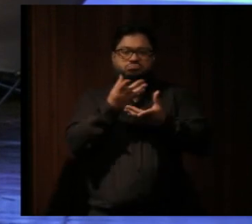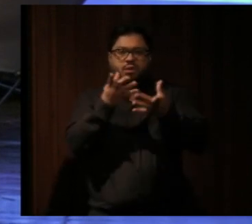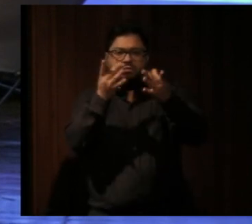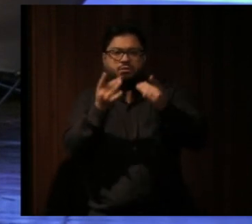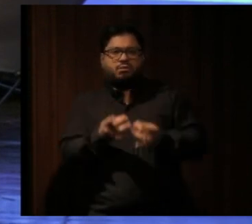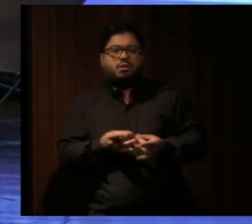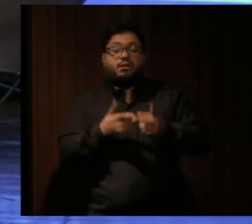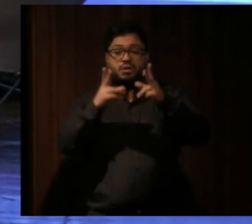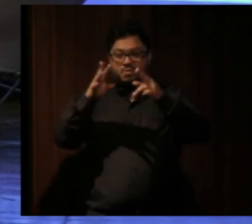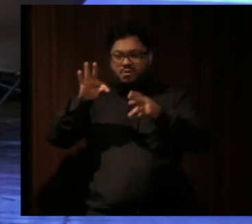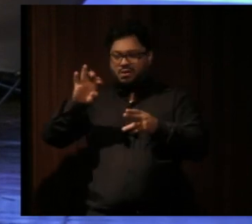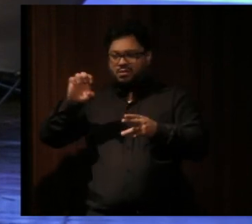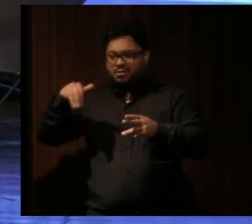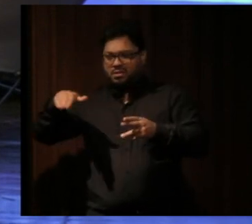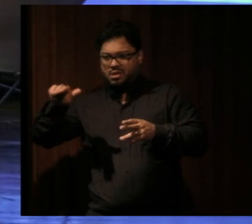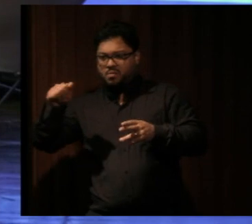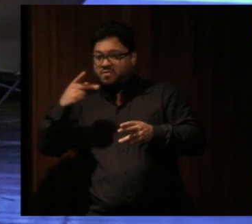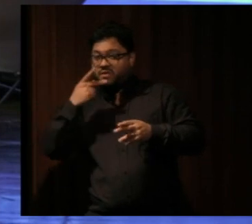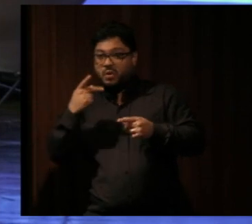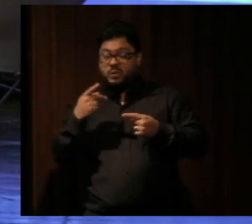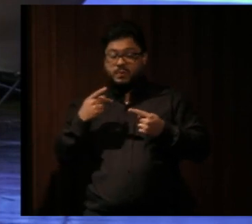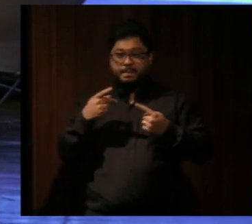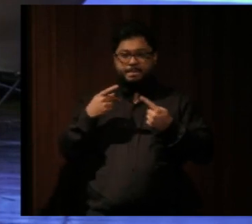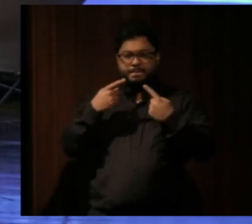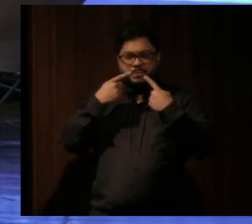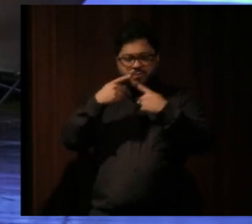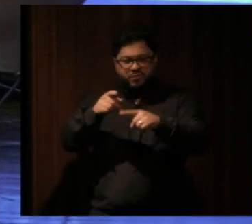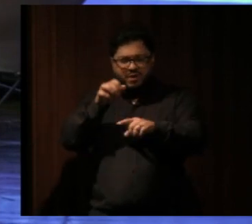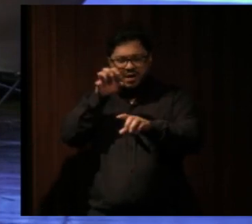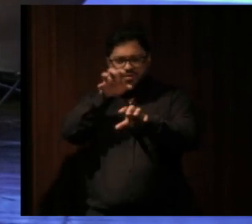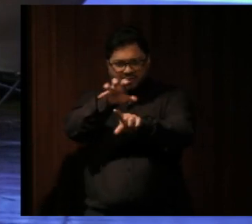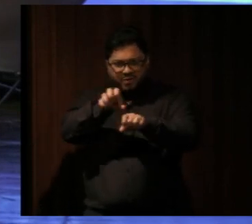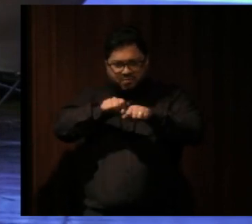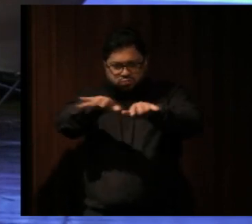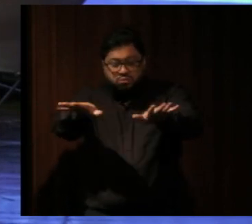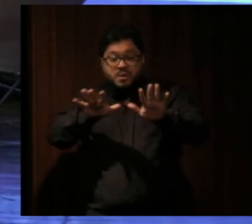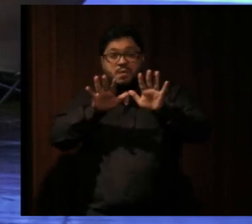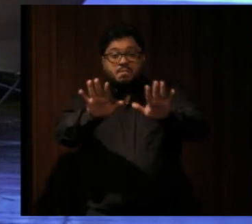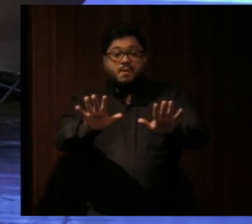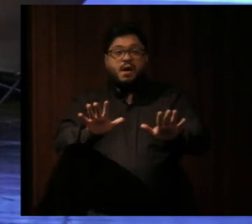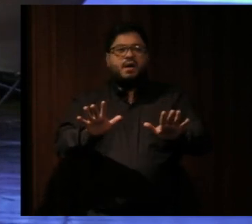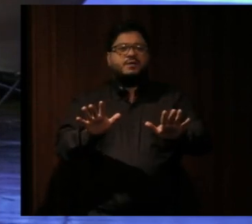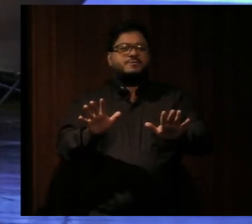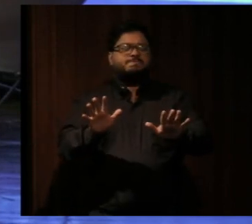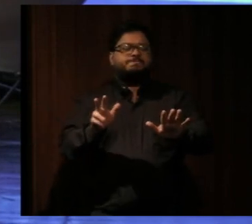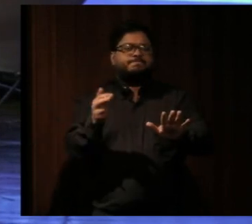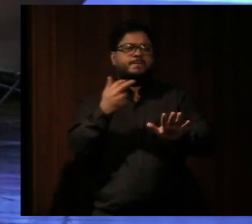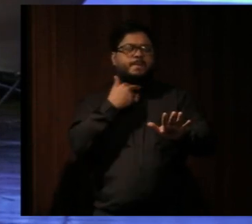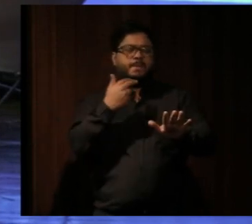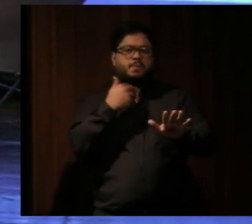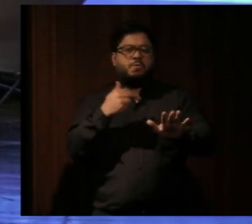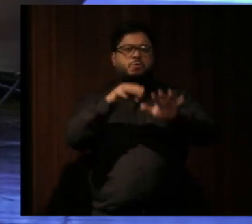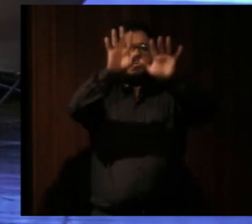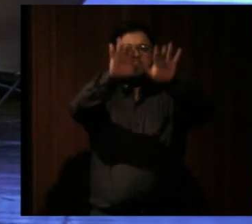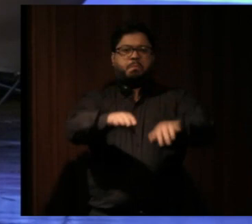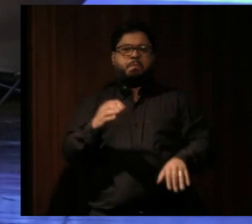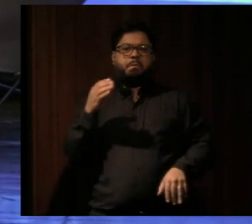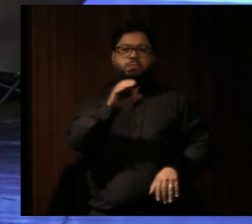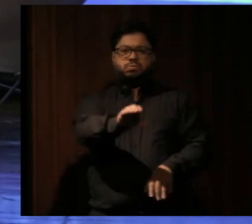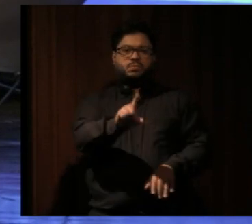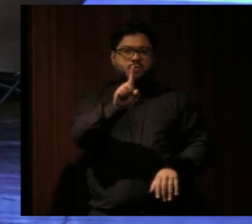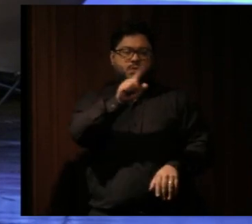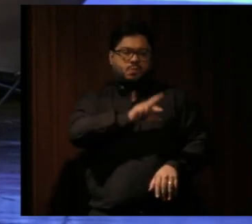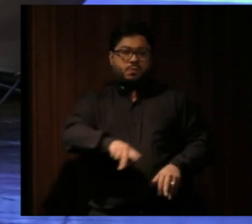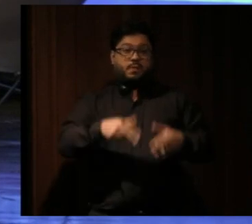a Telma falou né de provocar o o efeito contágio mas a gente também não não pode dar uma nota a gente não é uma